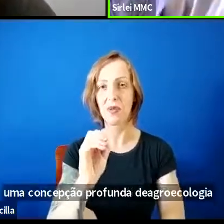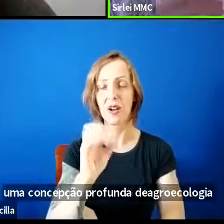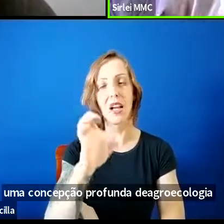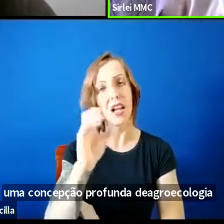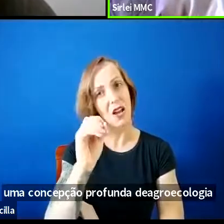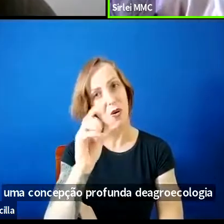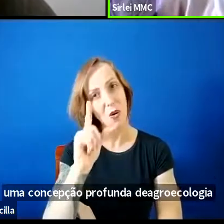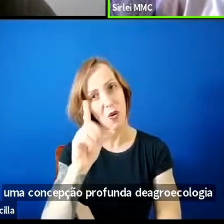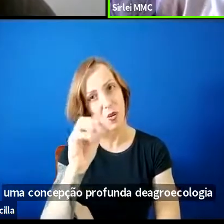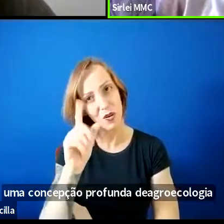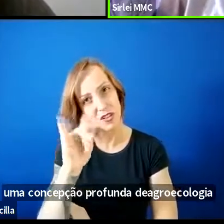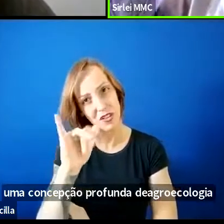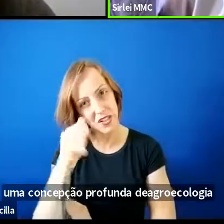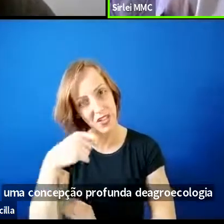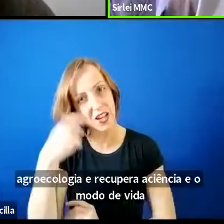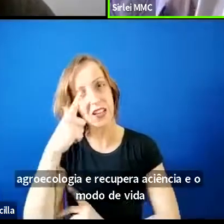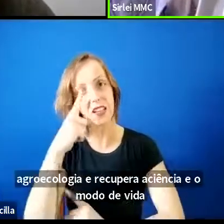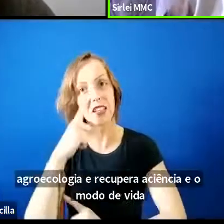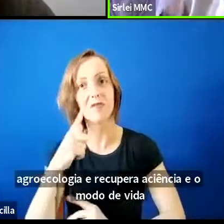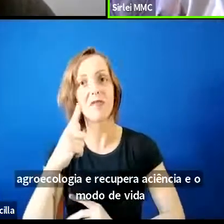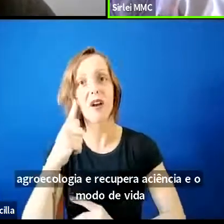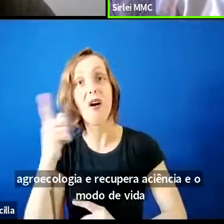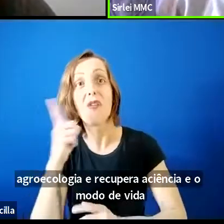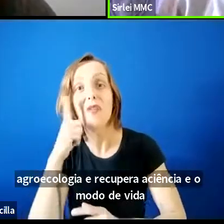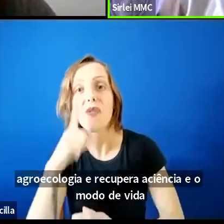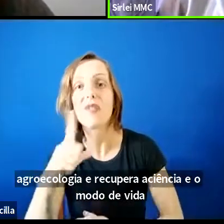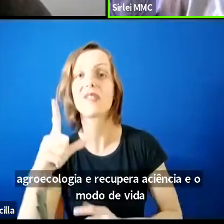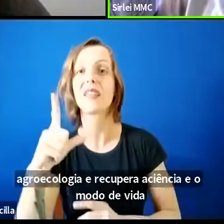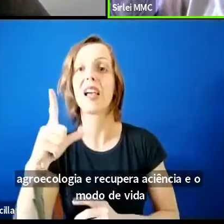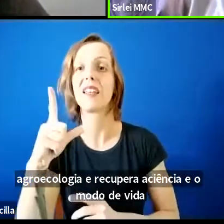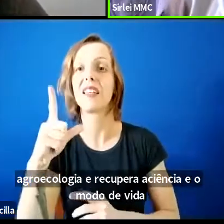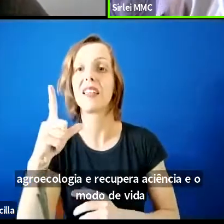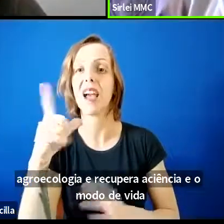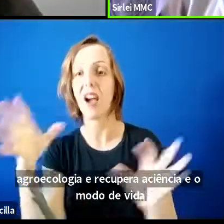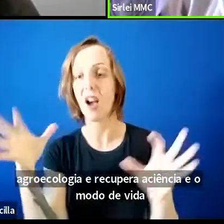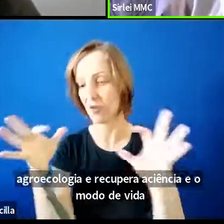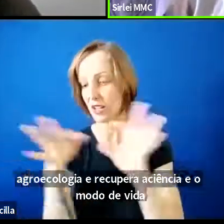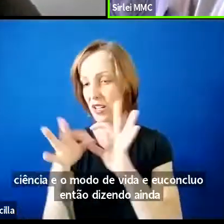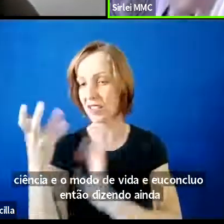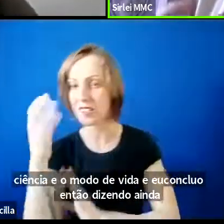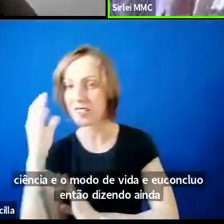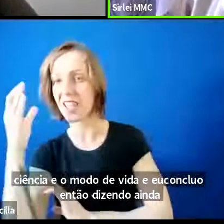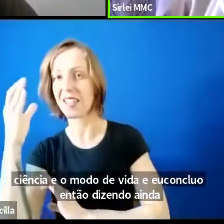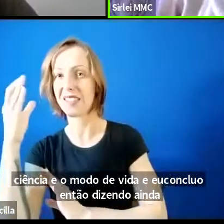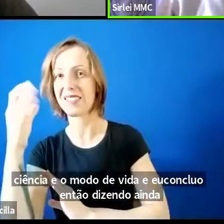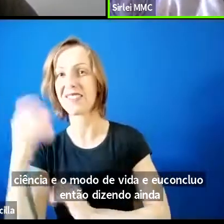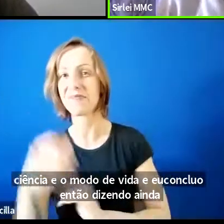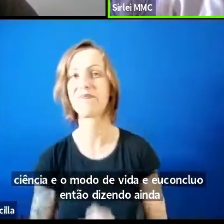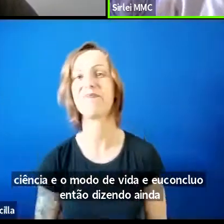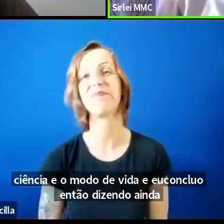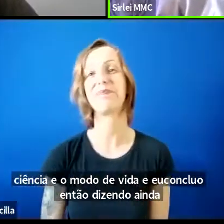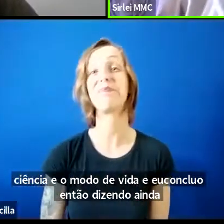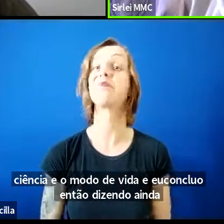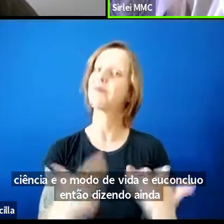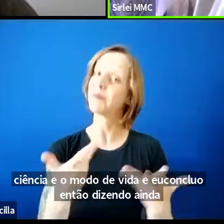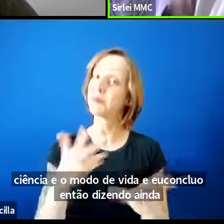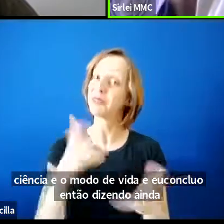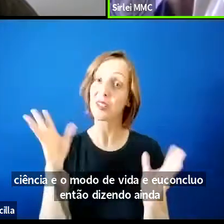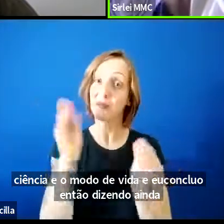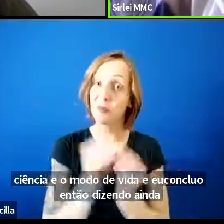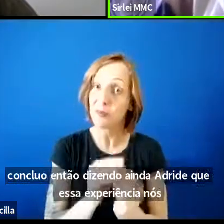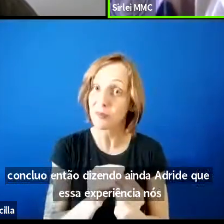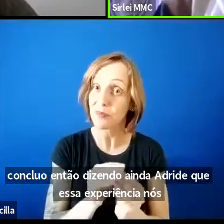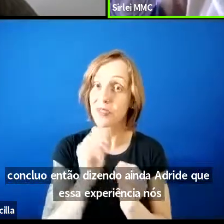vida. E eu concluo, então, dizendo ainda, Adri, de que essa experiência nós trabalhamos